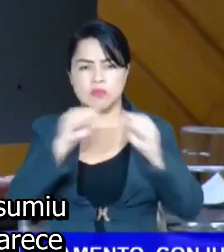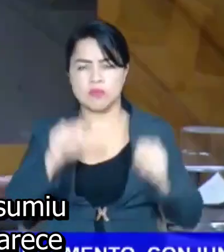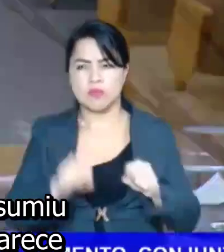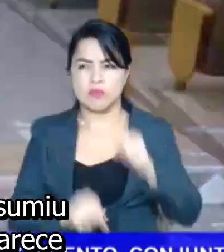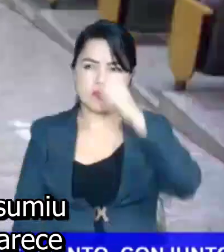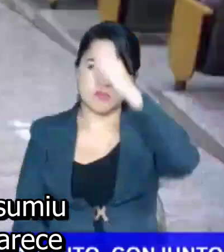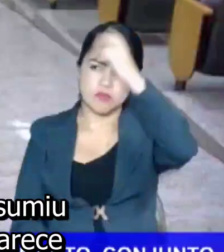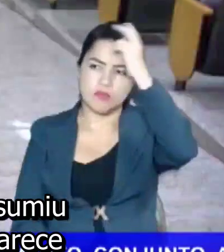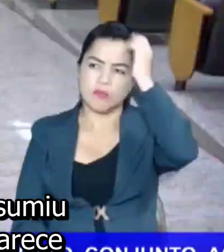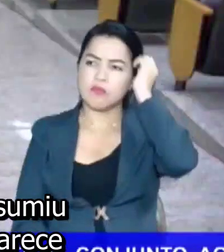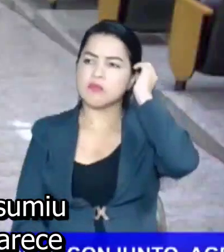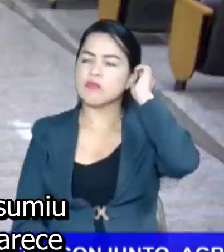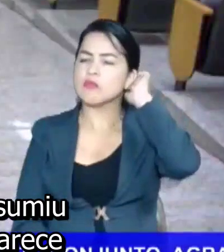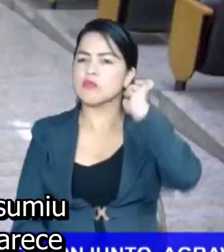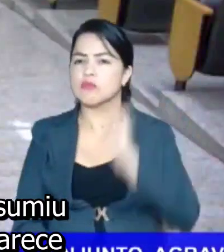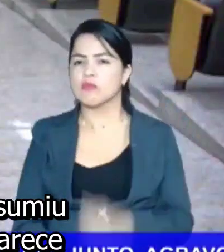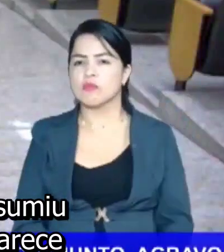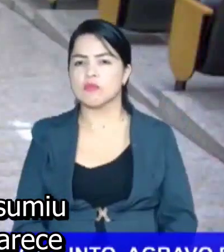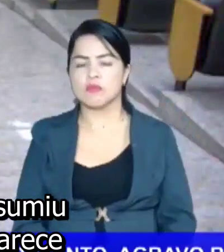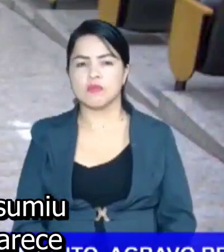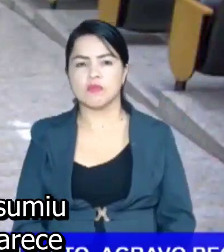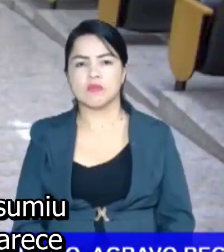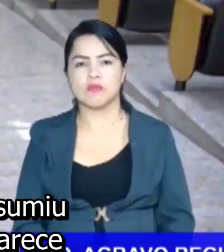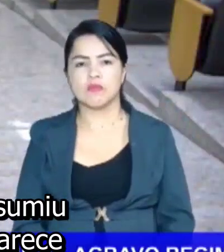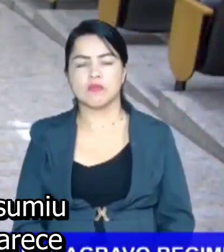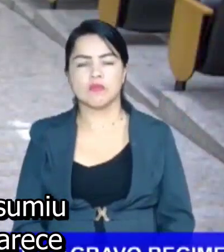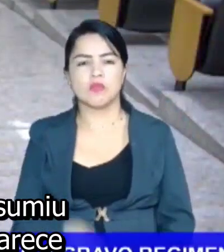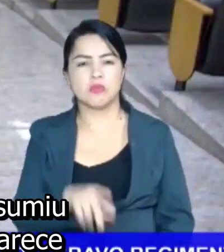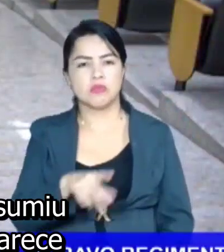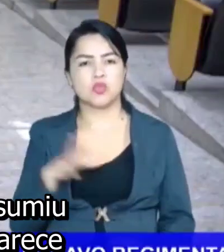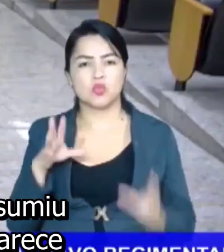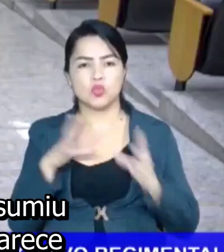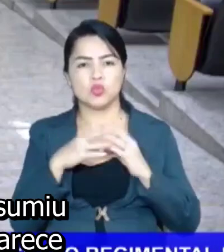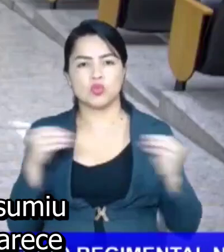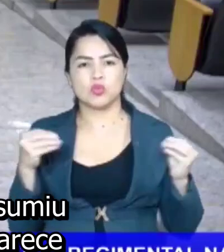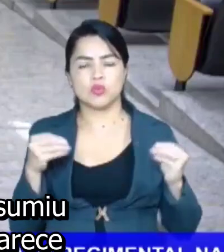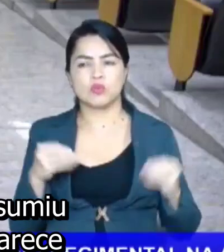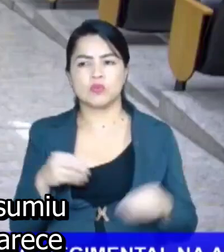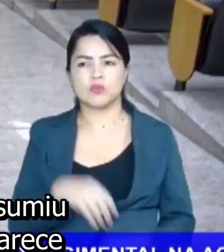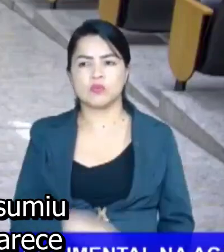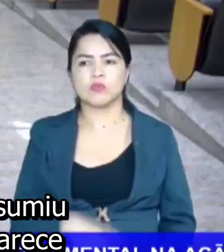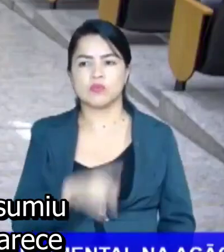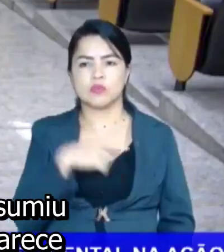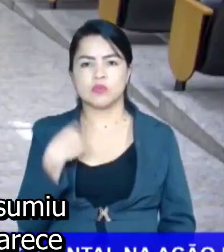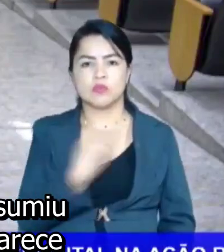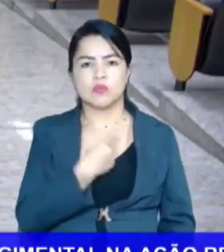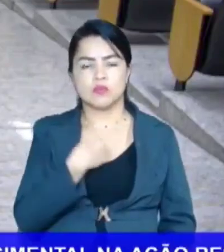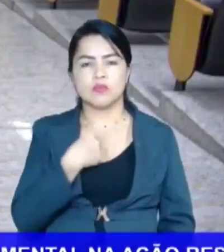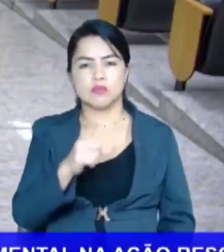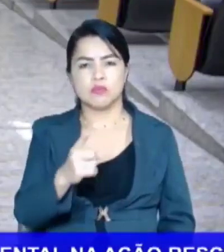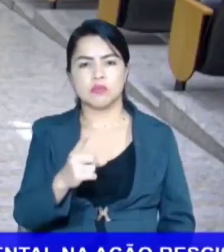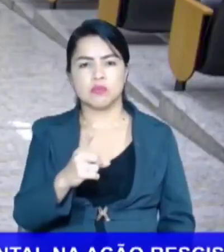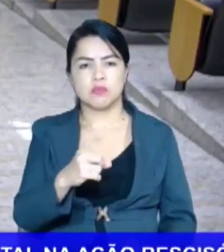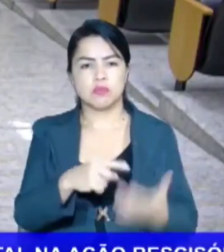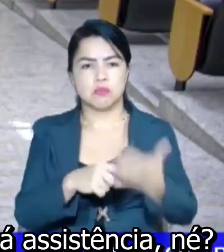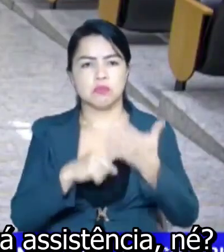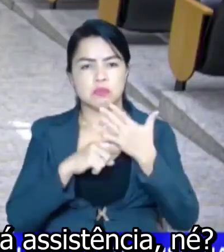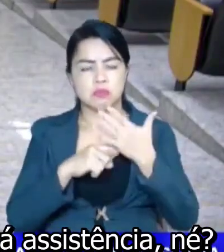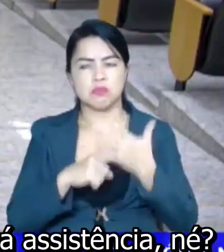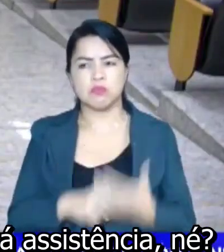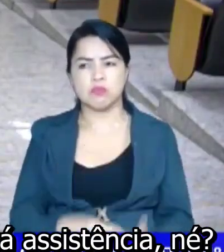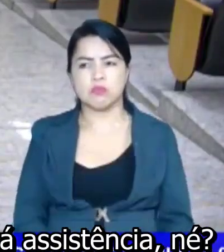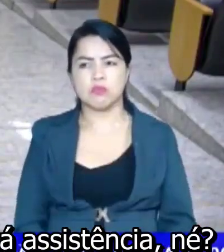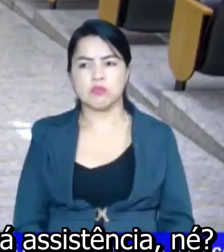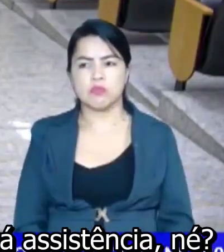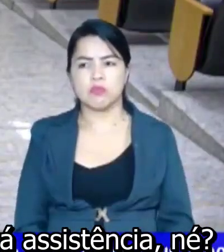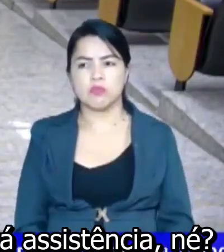No sistema não aparece, doutora. O arquivo ele sumiu aqui. Para a gente aparece aqui, Paulo. Para mim aparece. Imagem